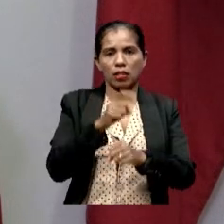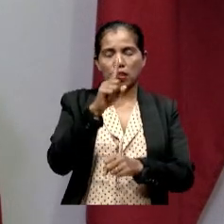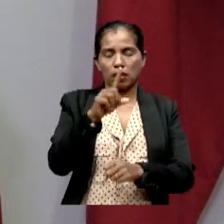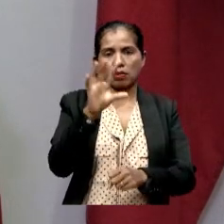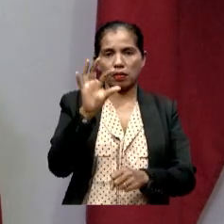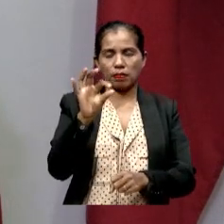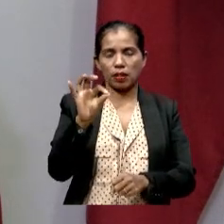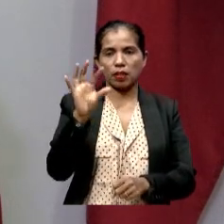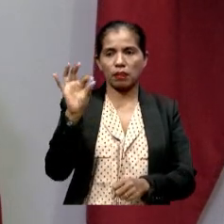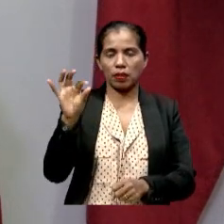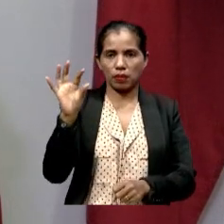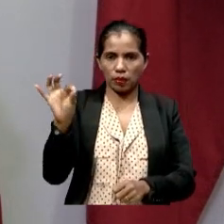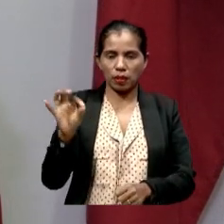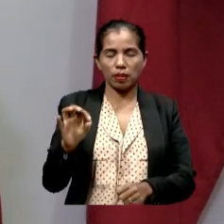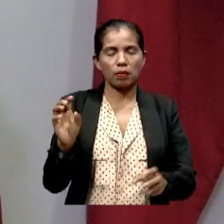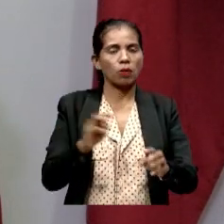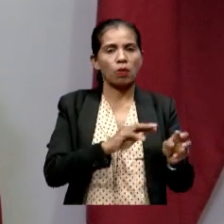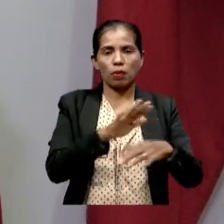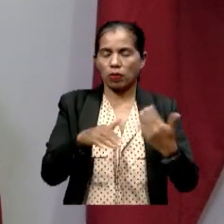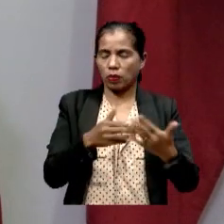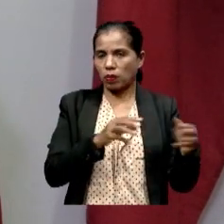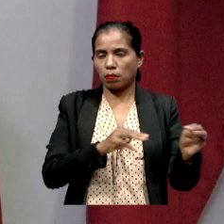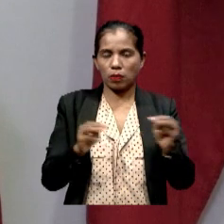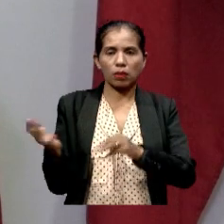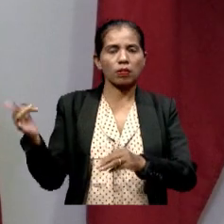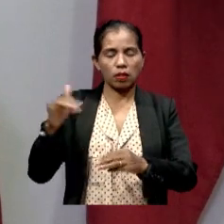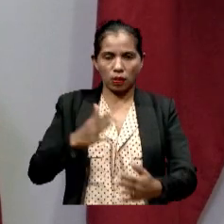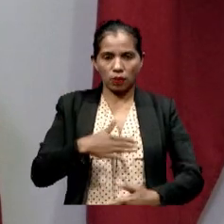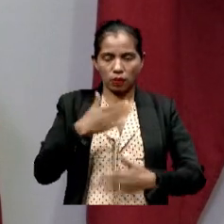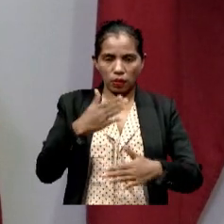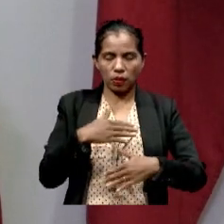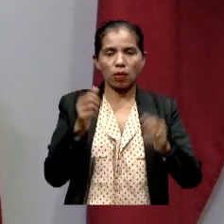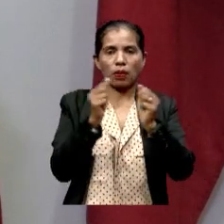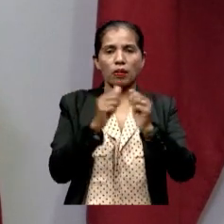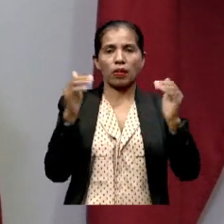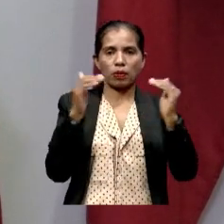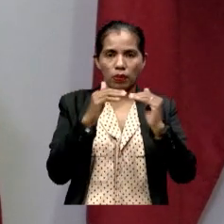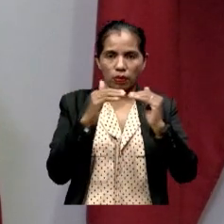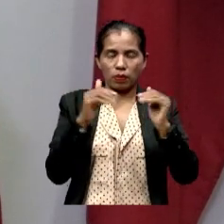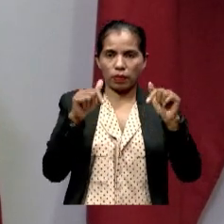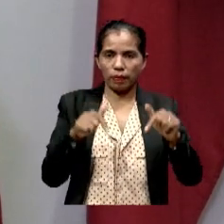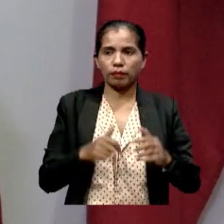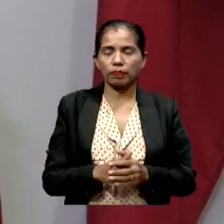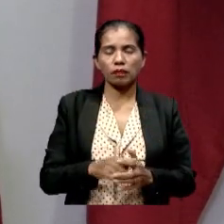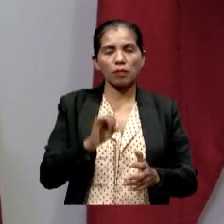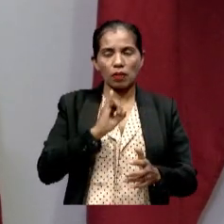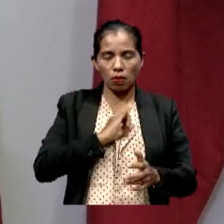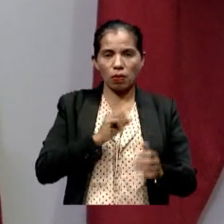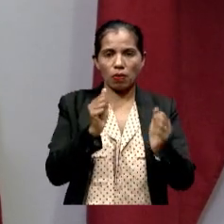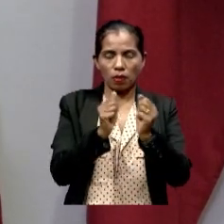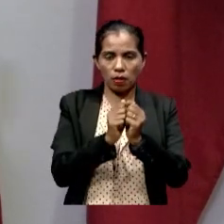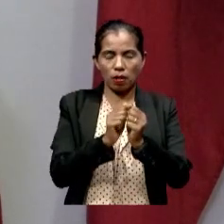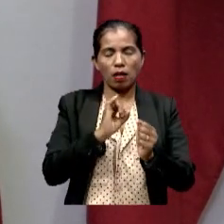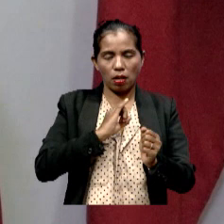99, o tudo muda. E ser contente lá, o encontro, né? Ao Rassi, que